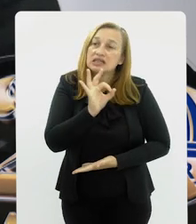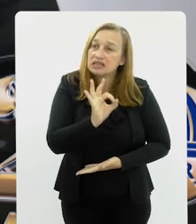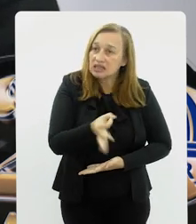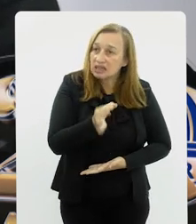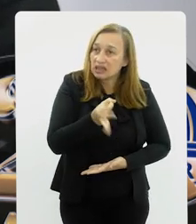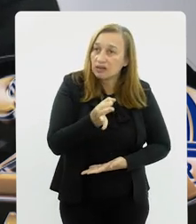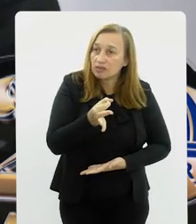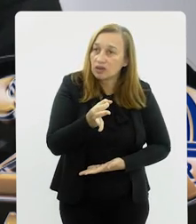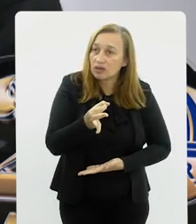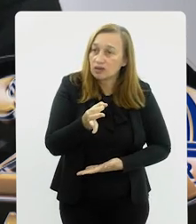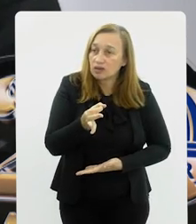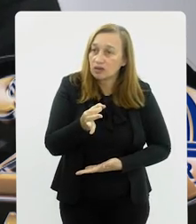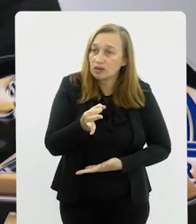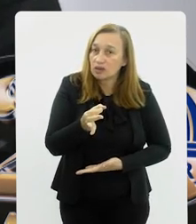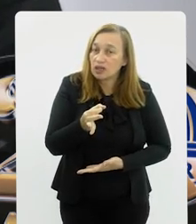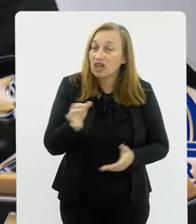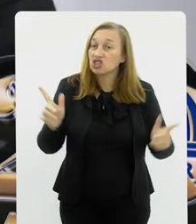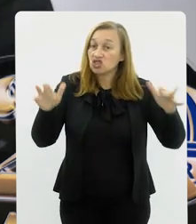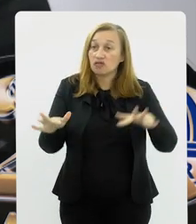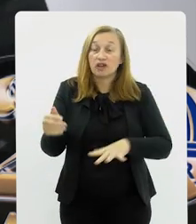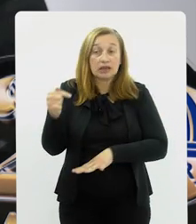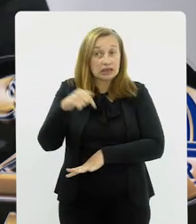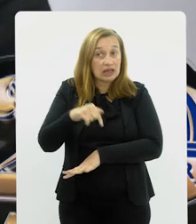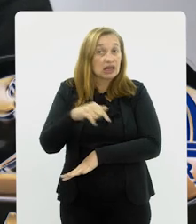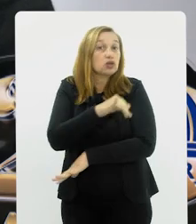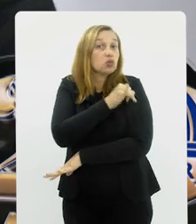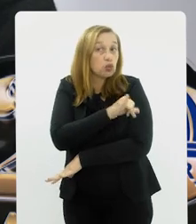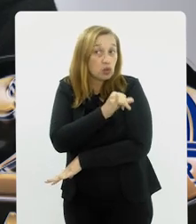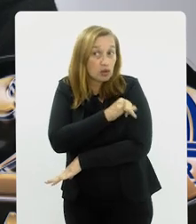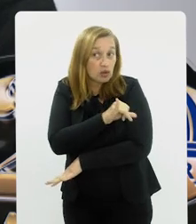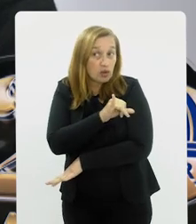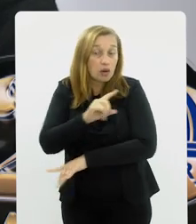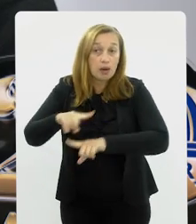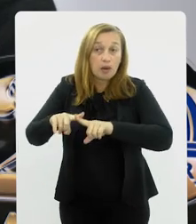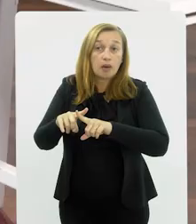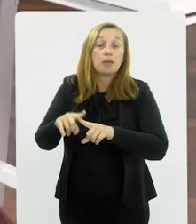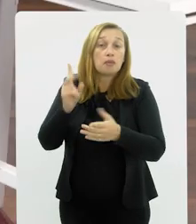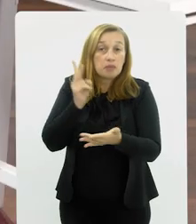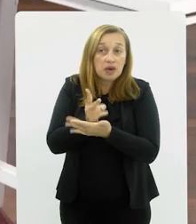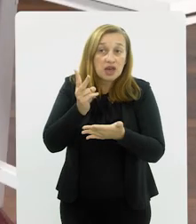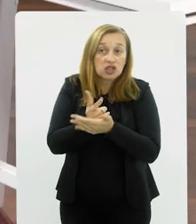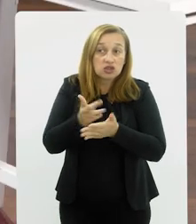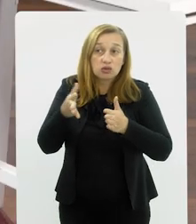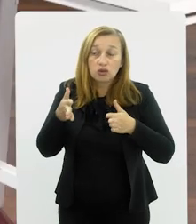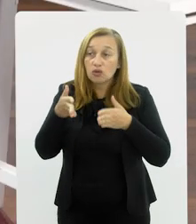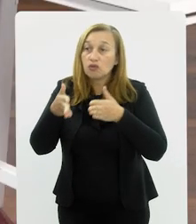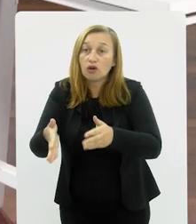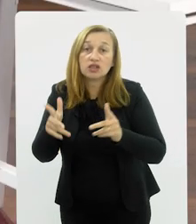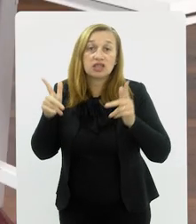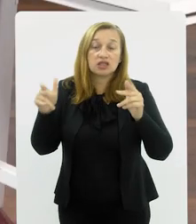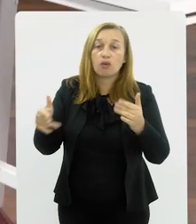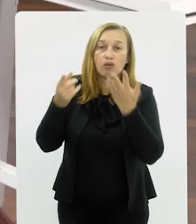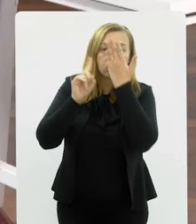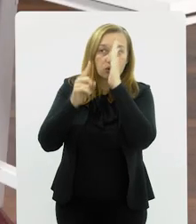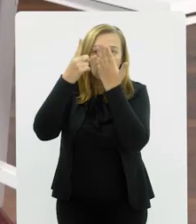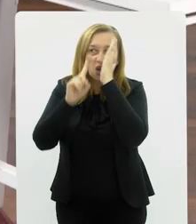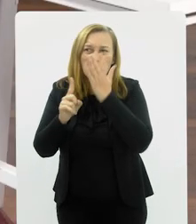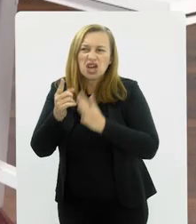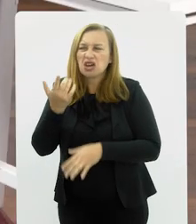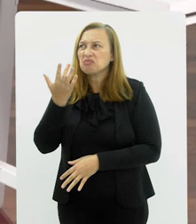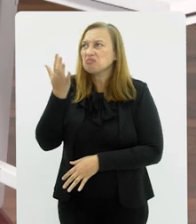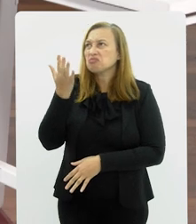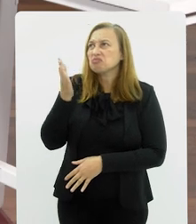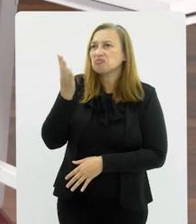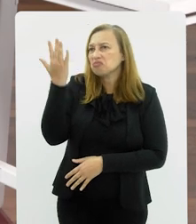É evidente que são espetáculos totalmente diferentes, embora o viés seja o carnaval. Mas eu também não vejo também se